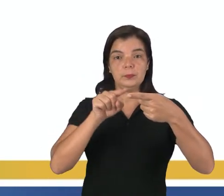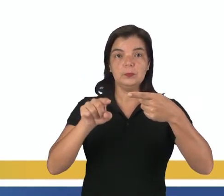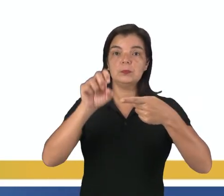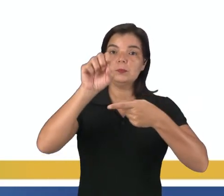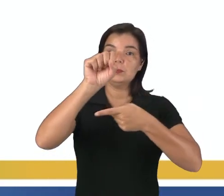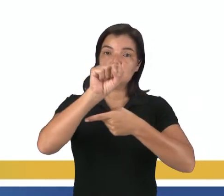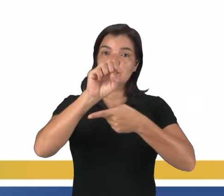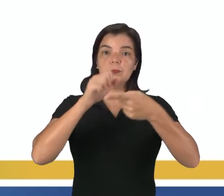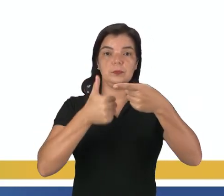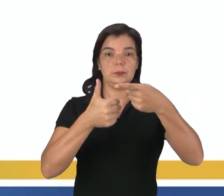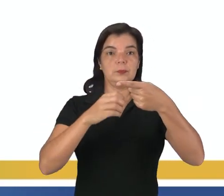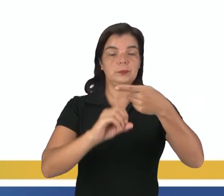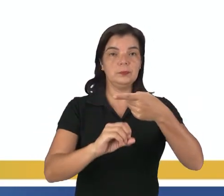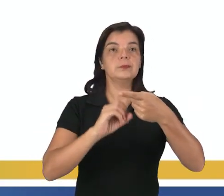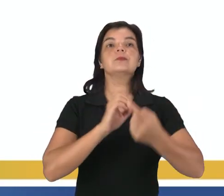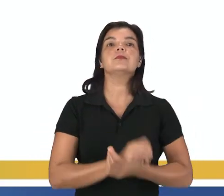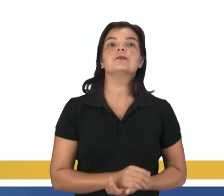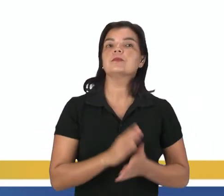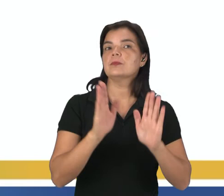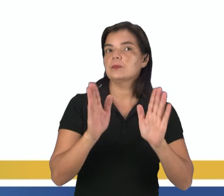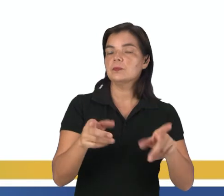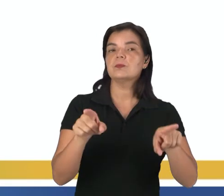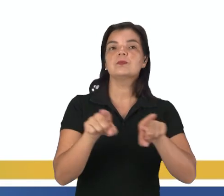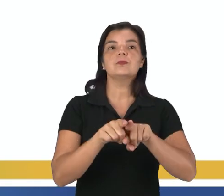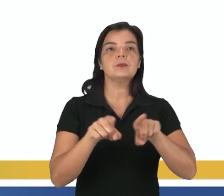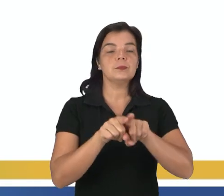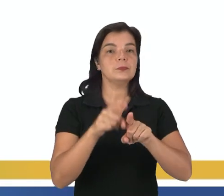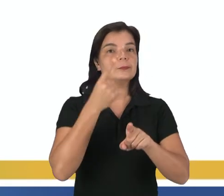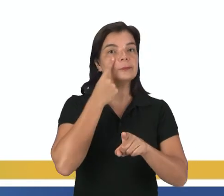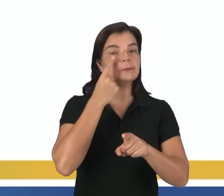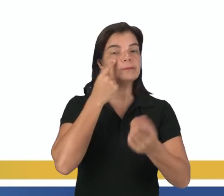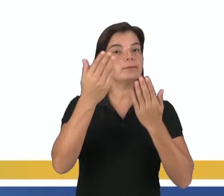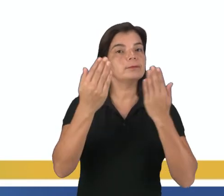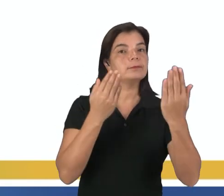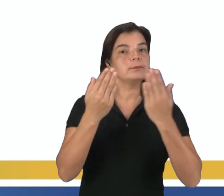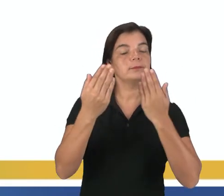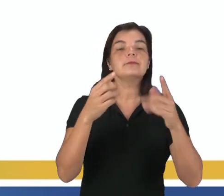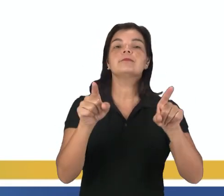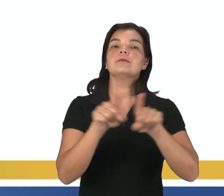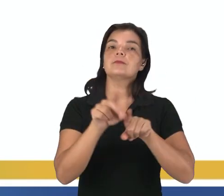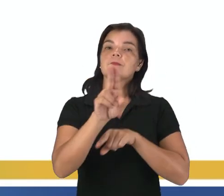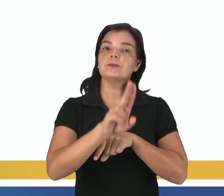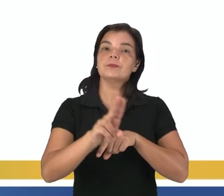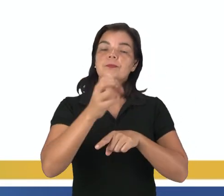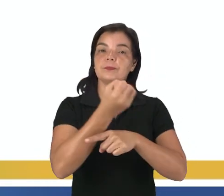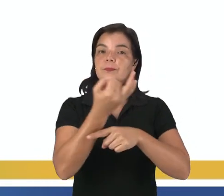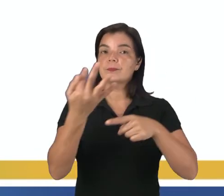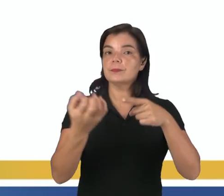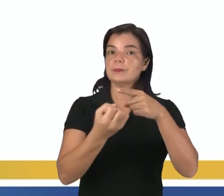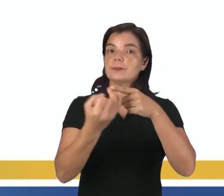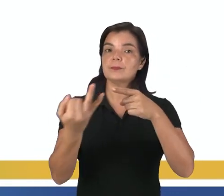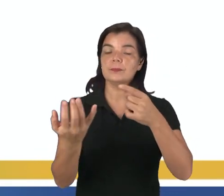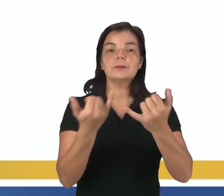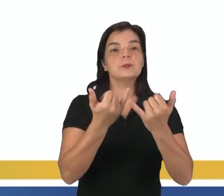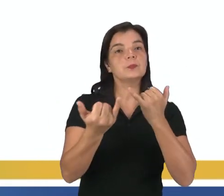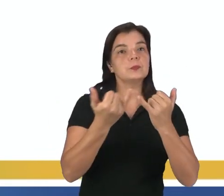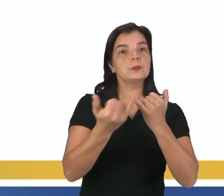menor que 8/10, já que fizemos a comparação usando a sua fração equivalente,